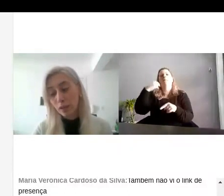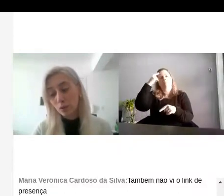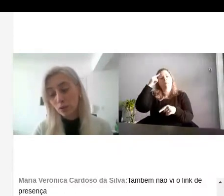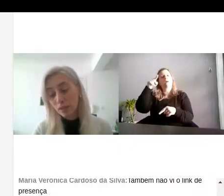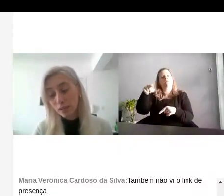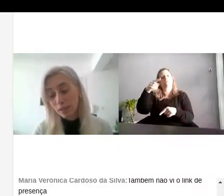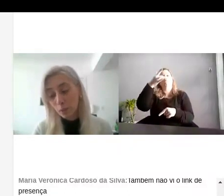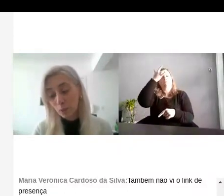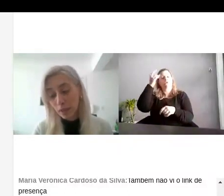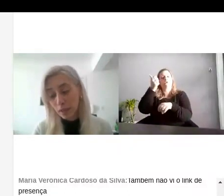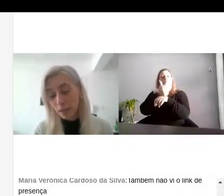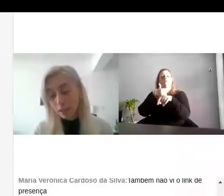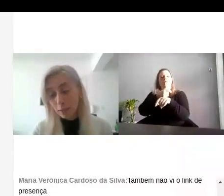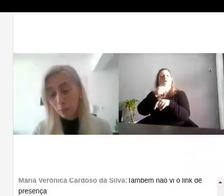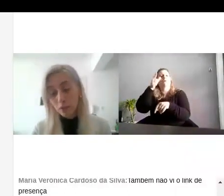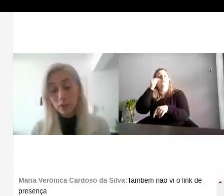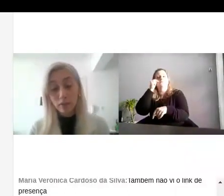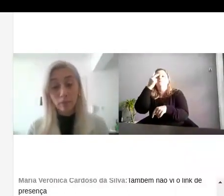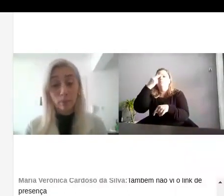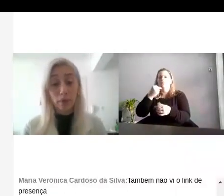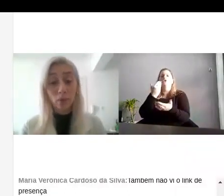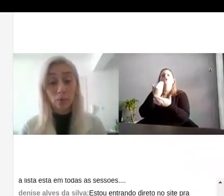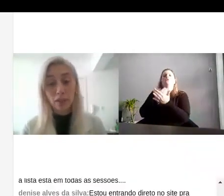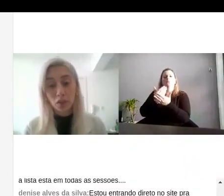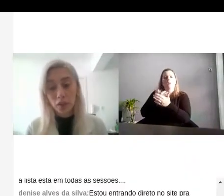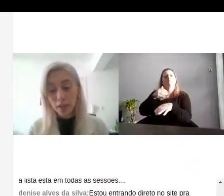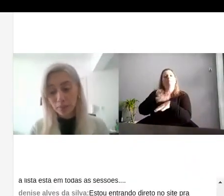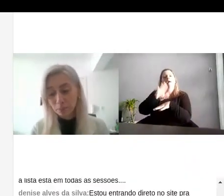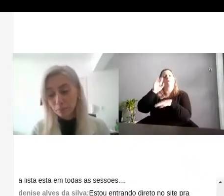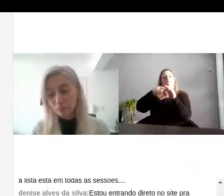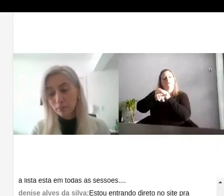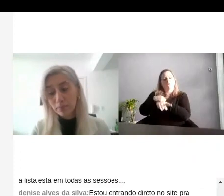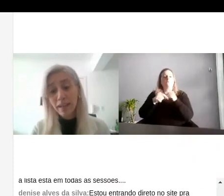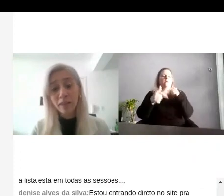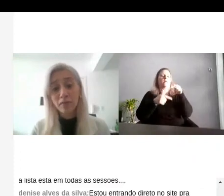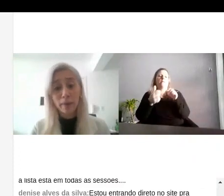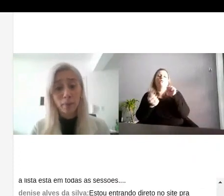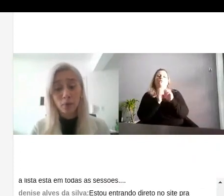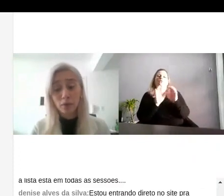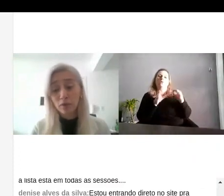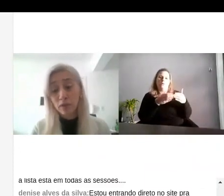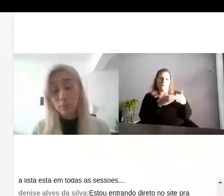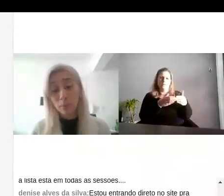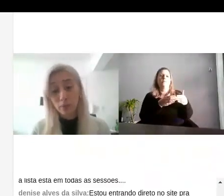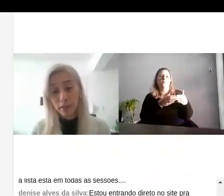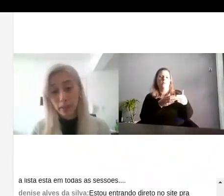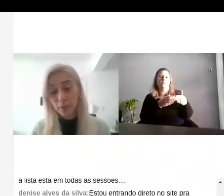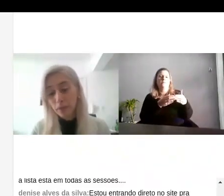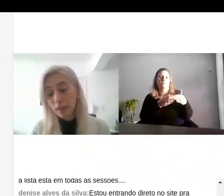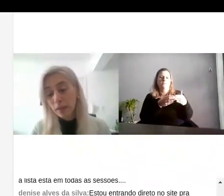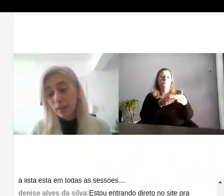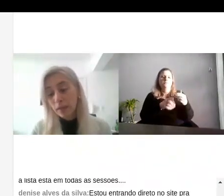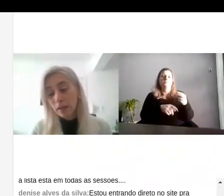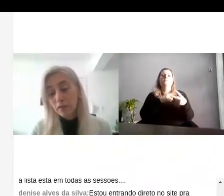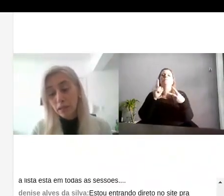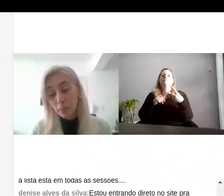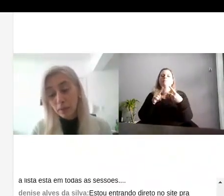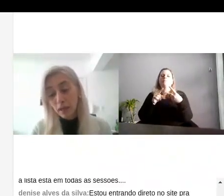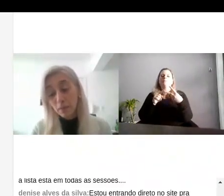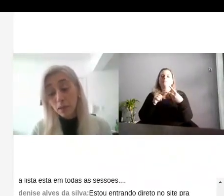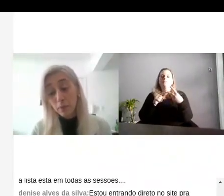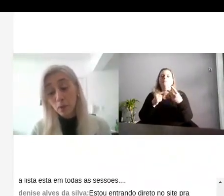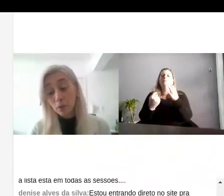em audiodescrição. Depois, outra pergunta que chega é a pergunta do Felipe Monteiro.